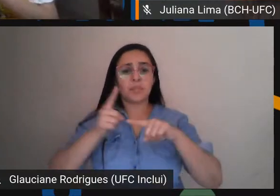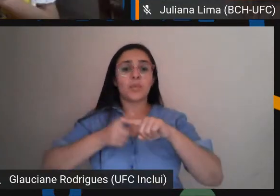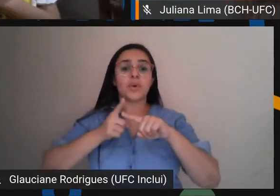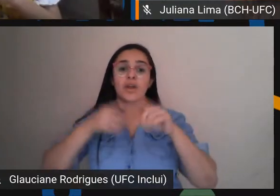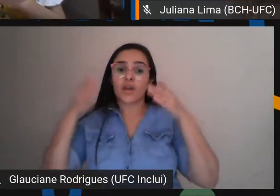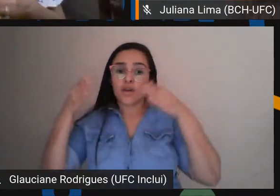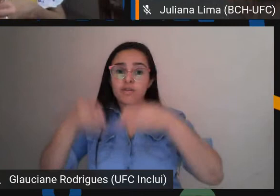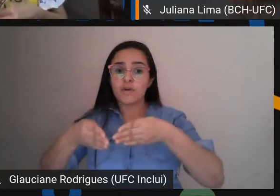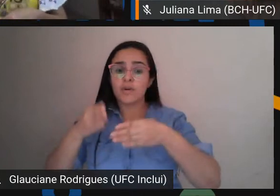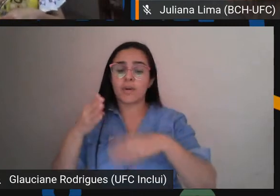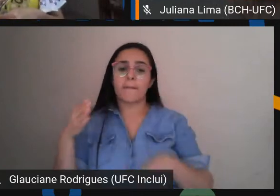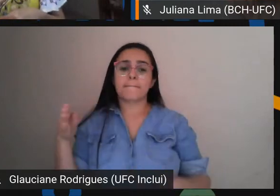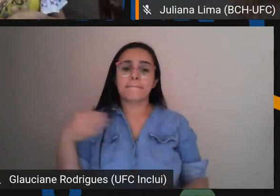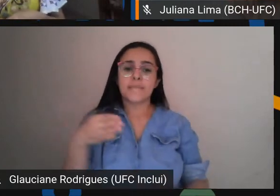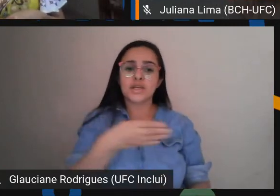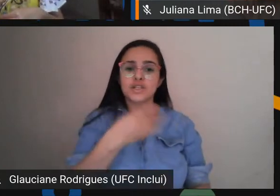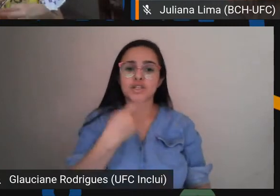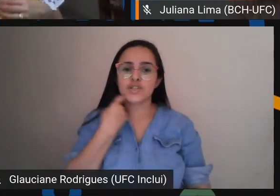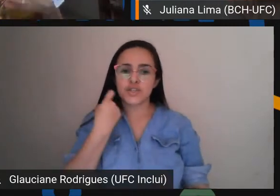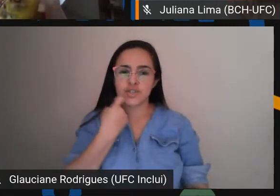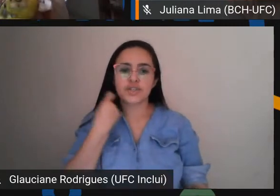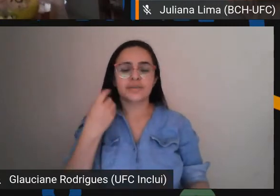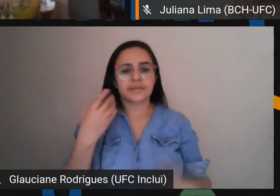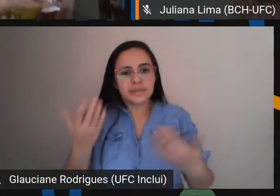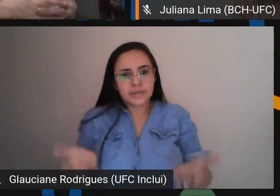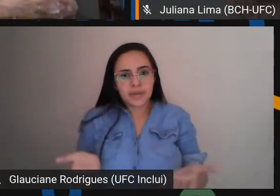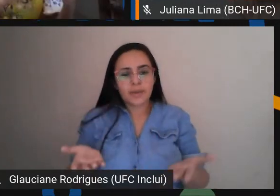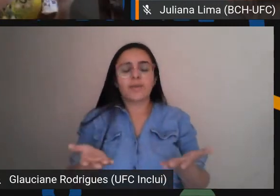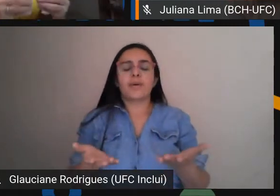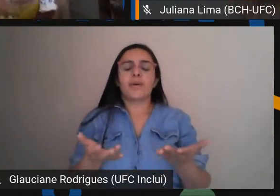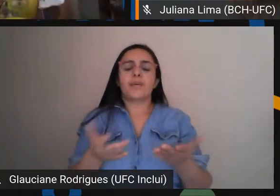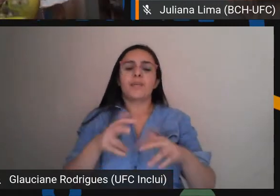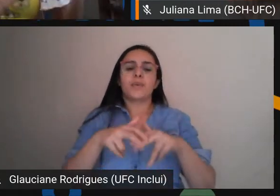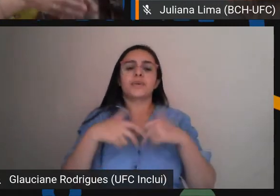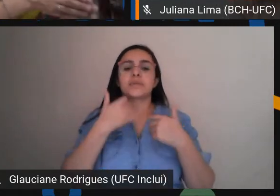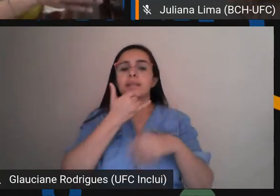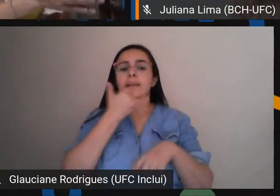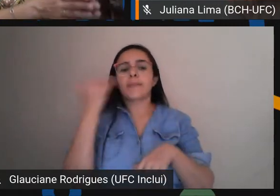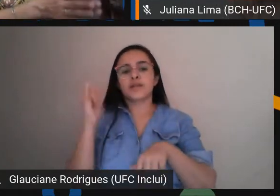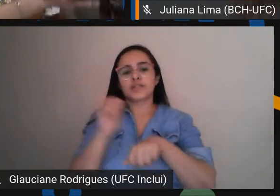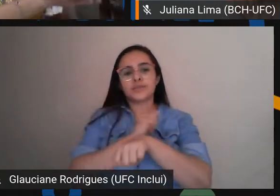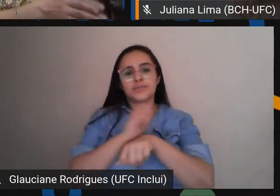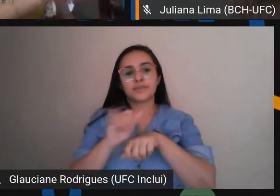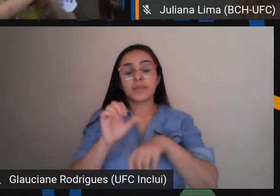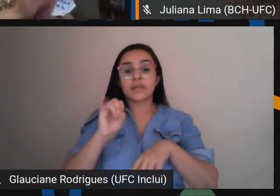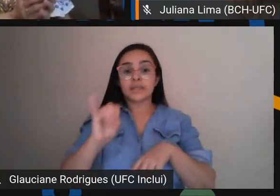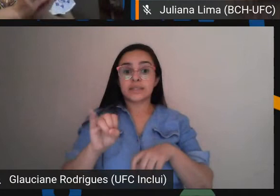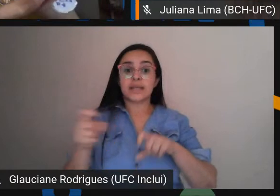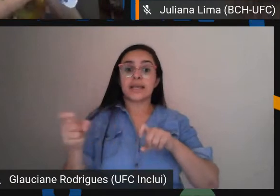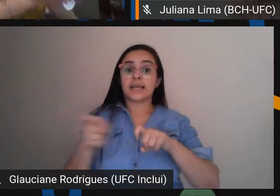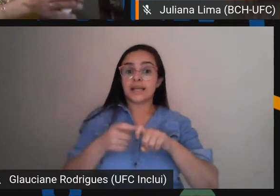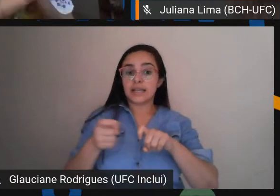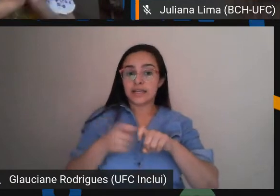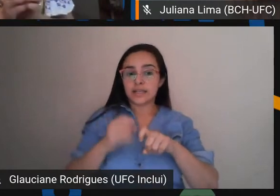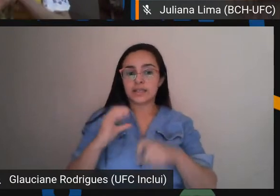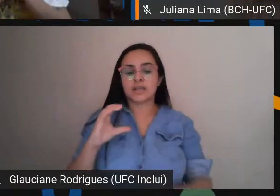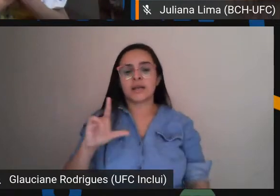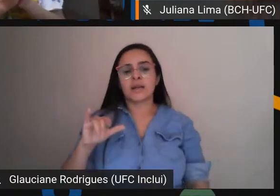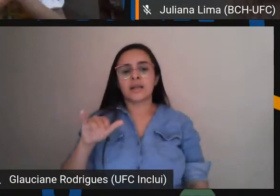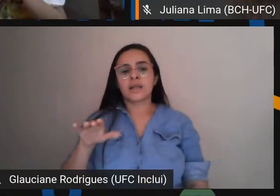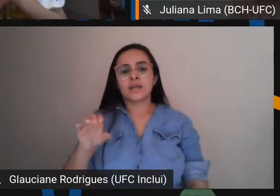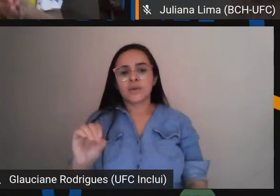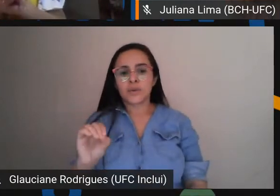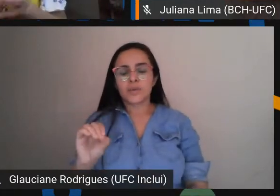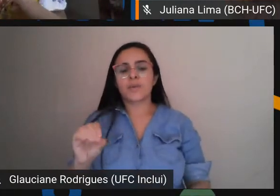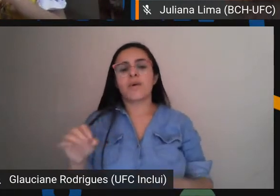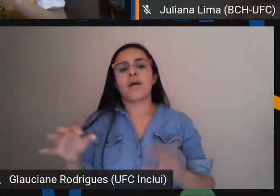e se avalia a qualidade utilizando ferramentas, né? Então, se for um ensaio clínico, tem a ferramenta de avaliação de ensaios clínicos.